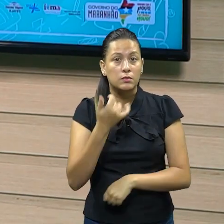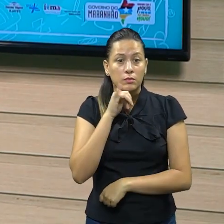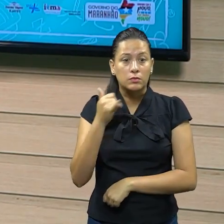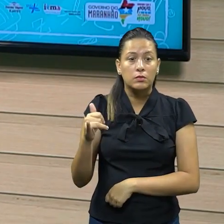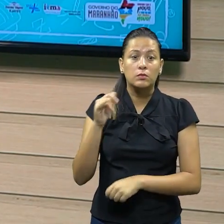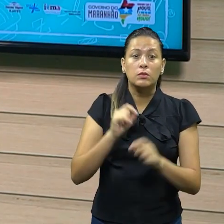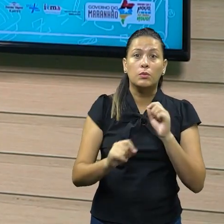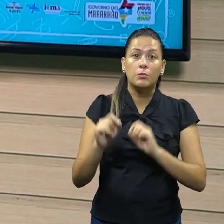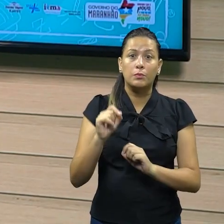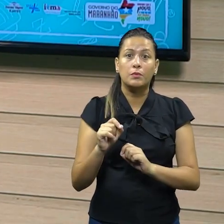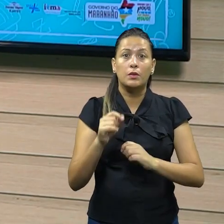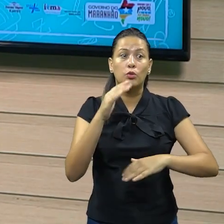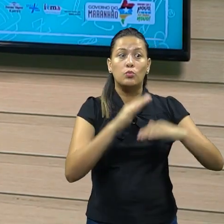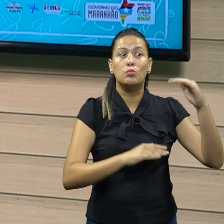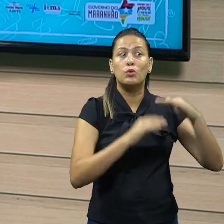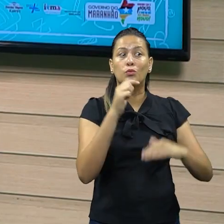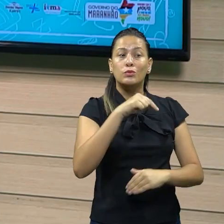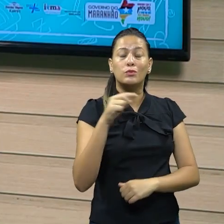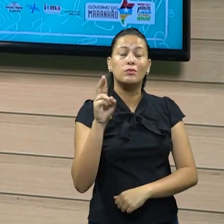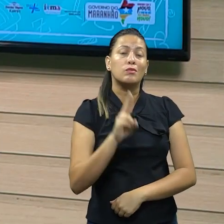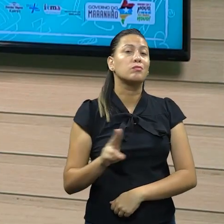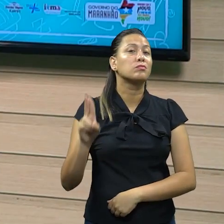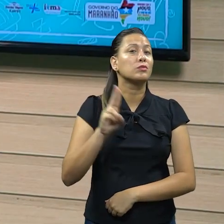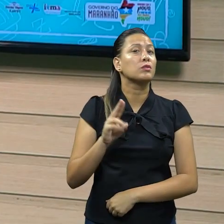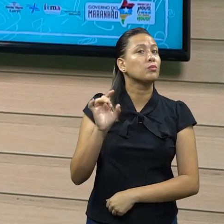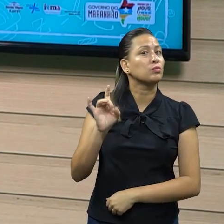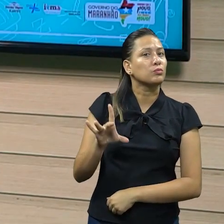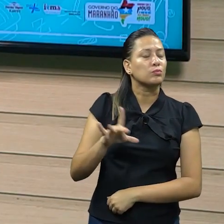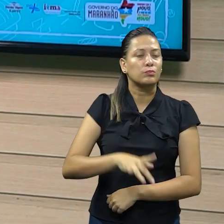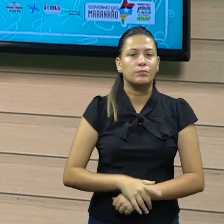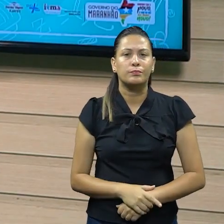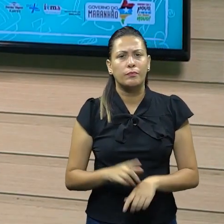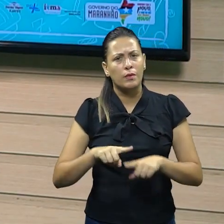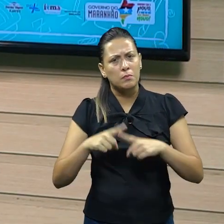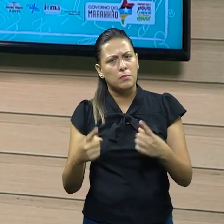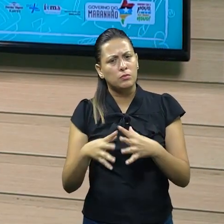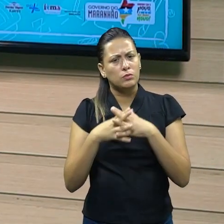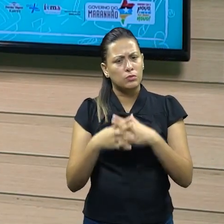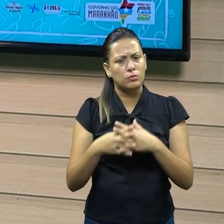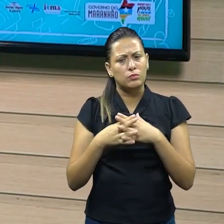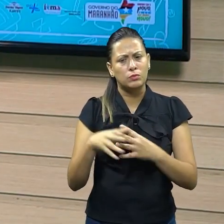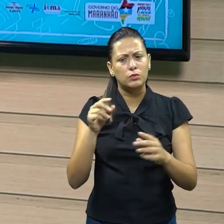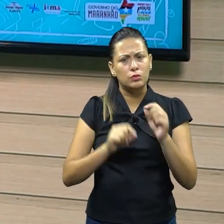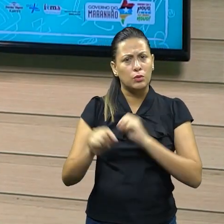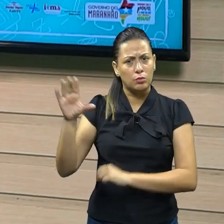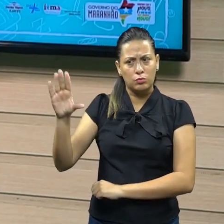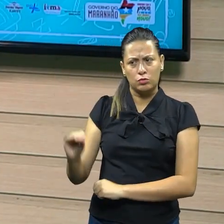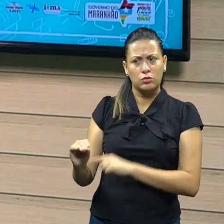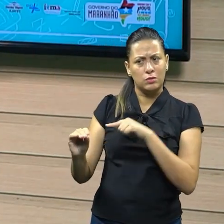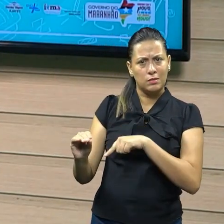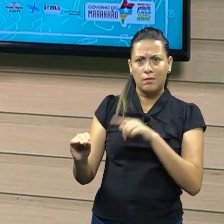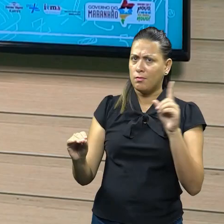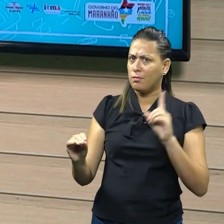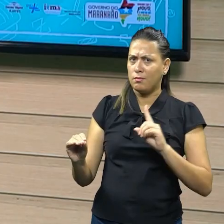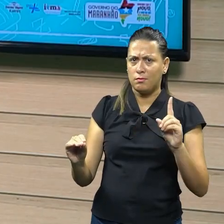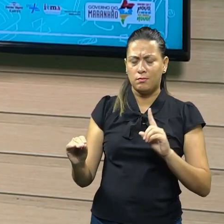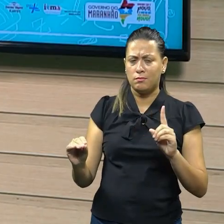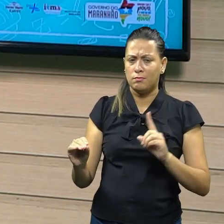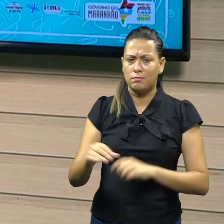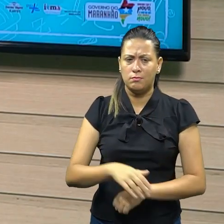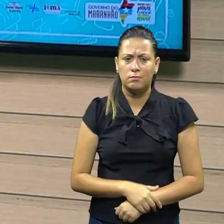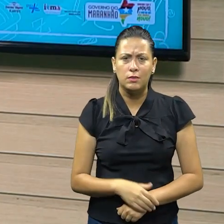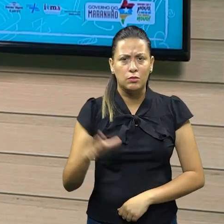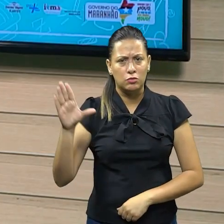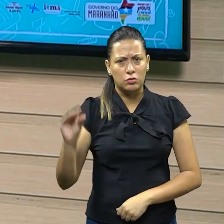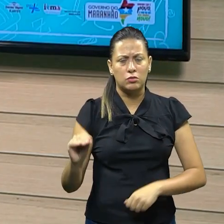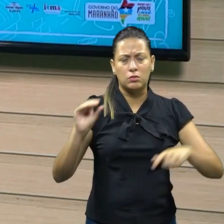necessitam de energia sejam aquele que ele vai utilizar. Mas não vamos confundir com desligar. Desligar é